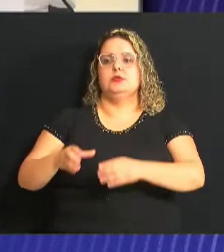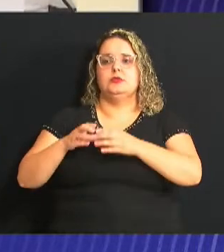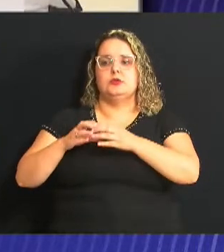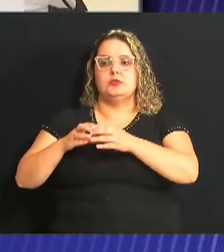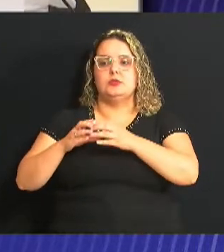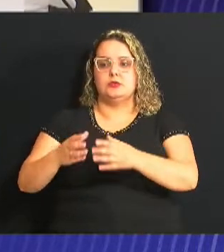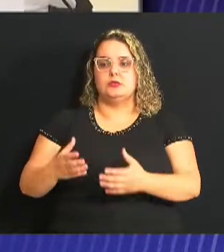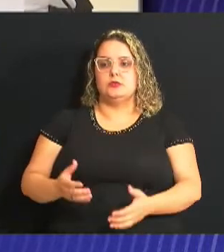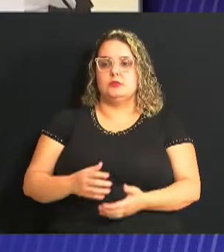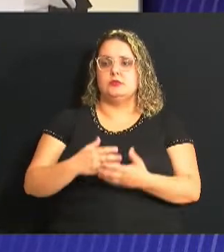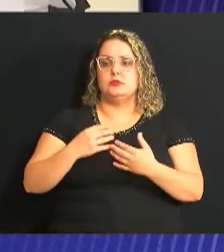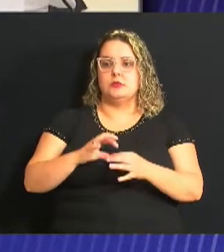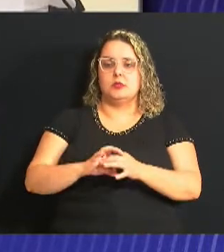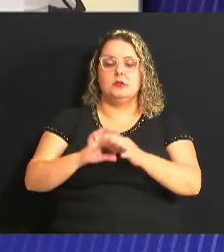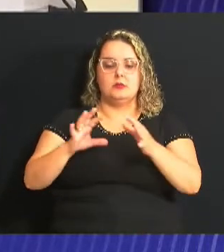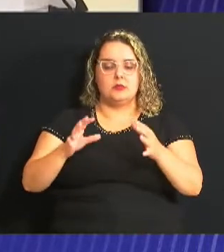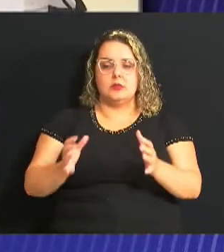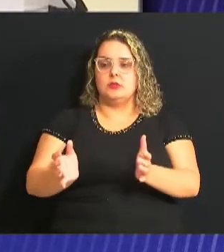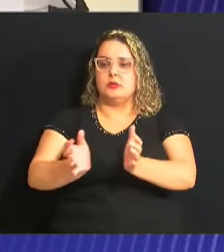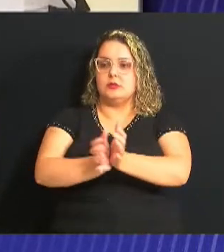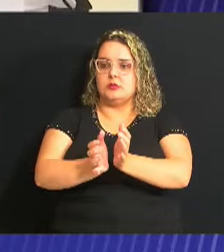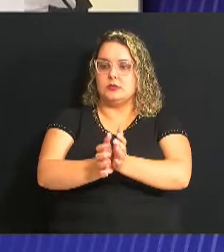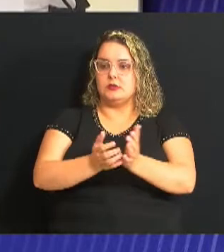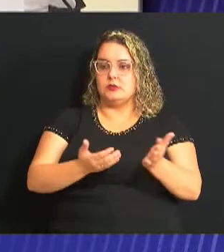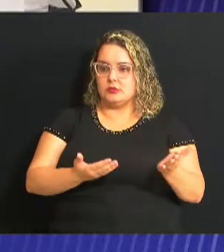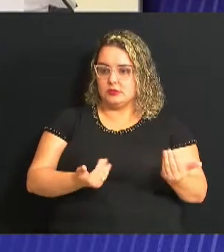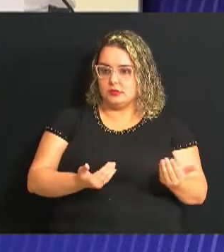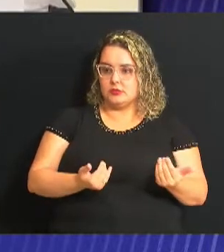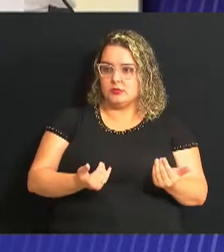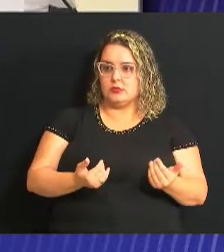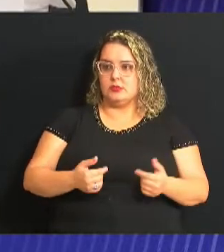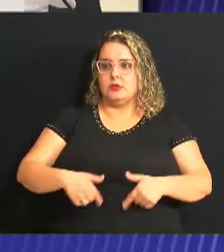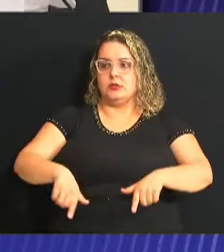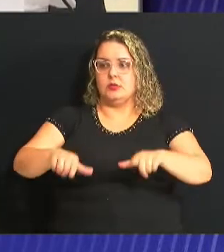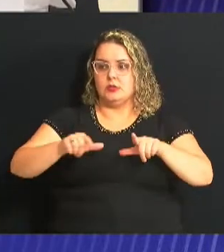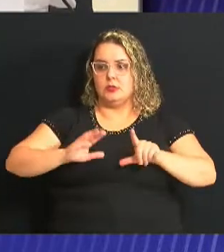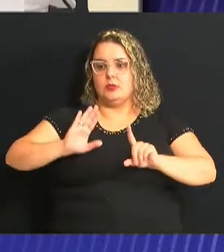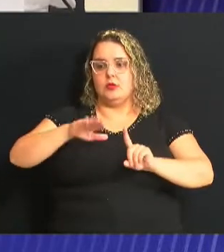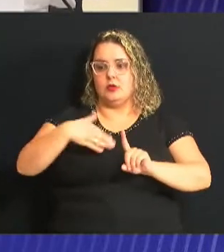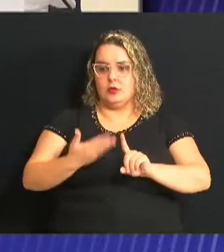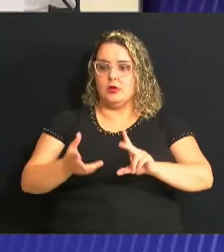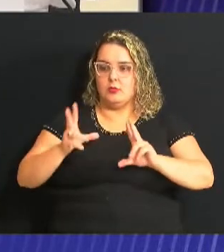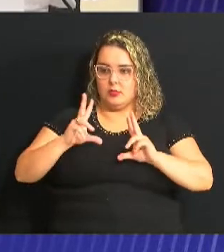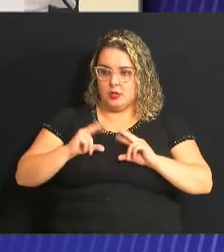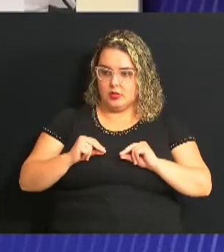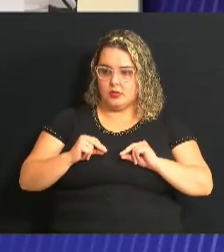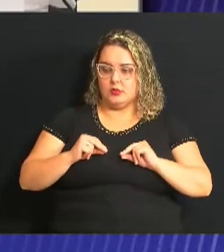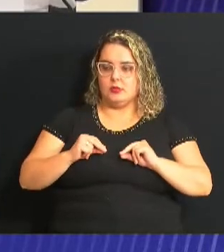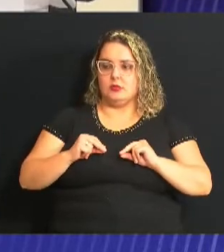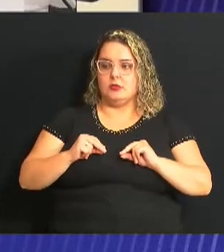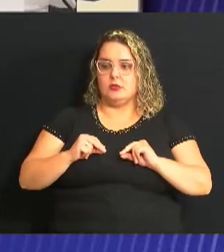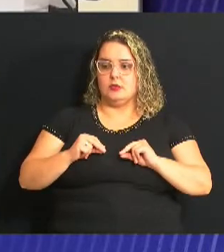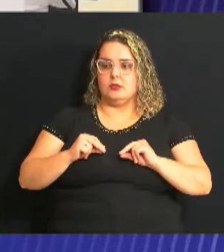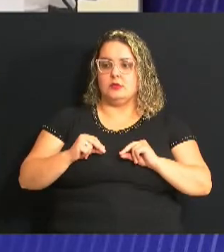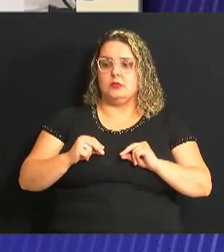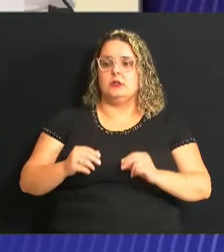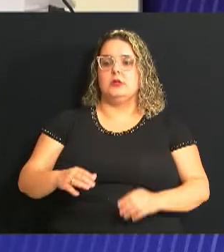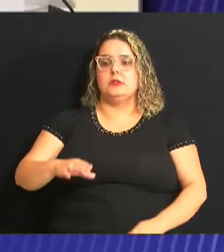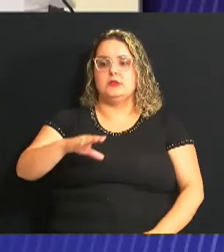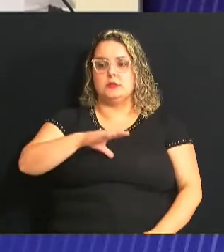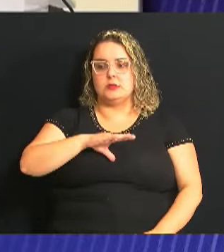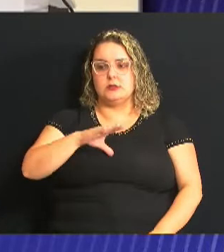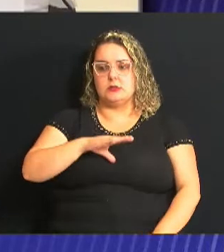otorgando a esse grupo de jovens o diploma de honra ao mérito da cidade de Campinas.